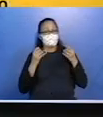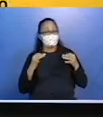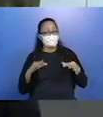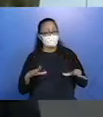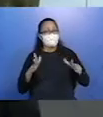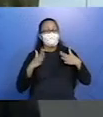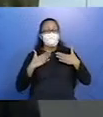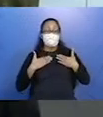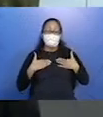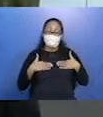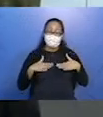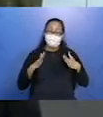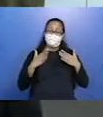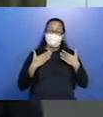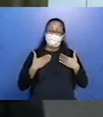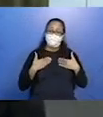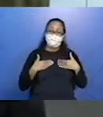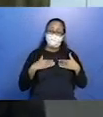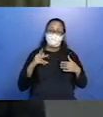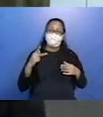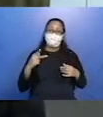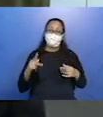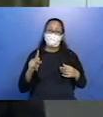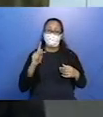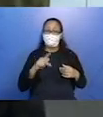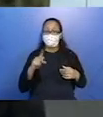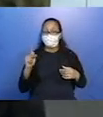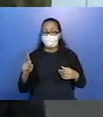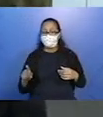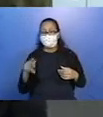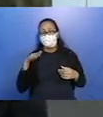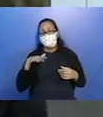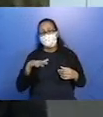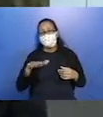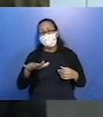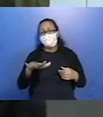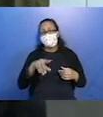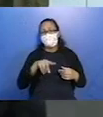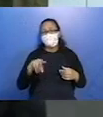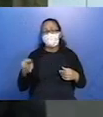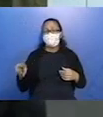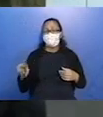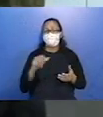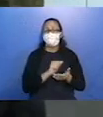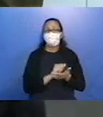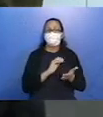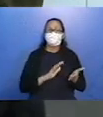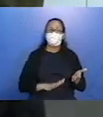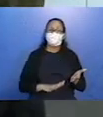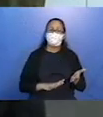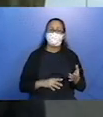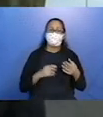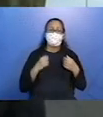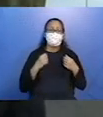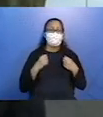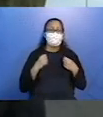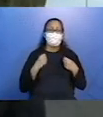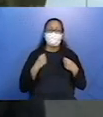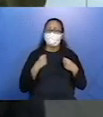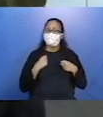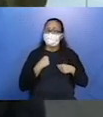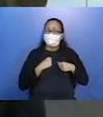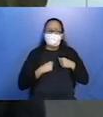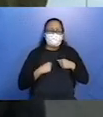Calma, que a sua professora vai passar para você o exercício. Então, não estressa, vai